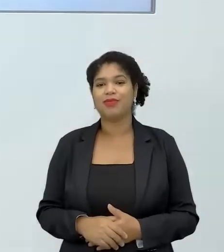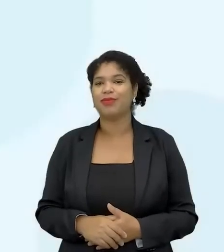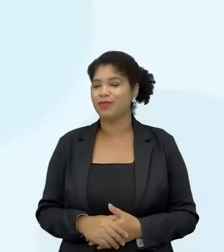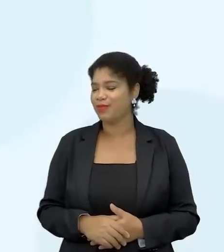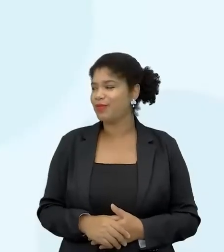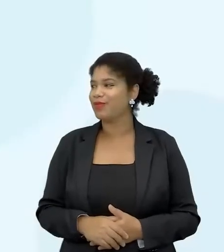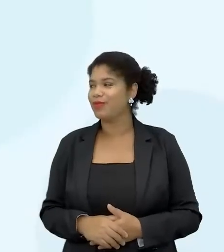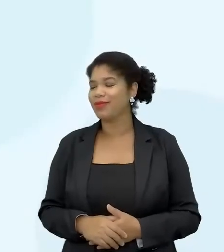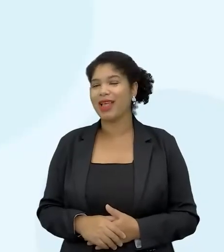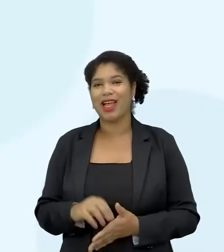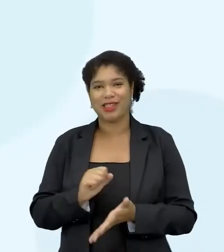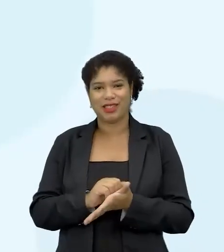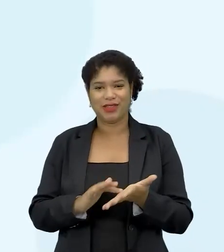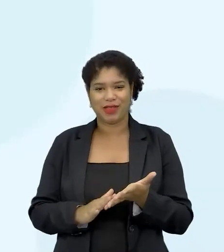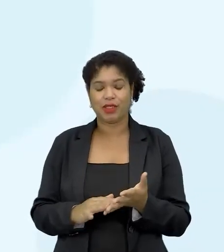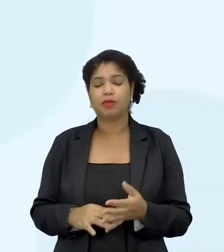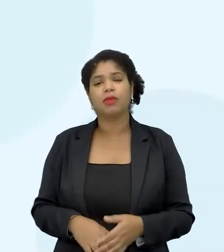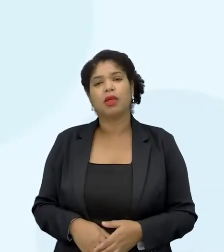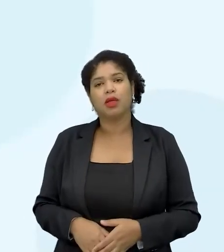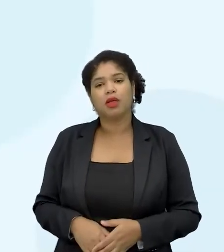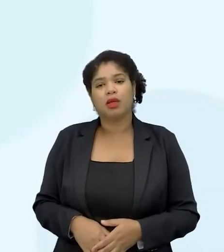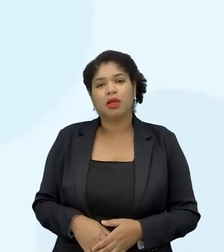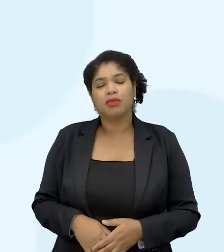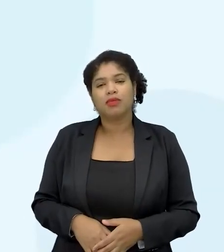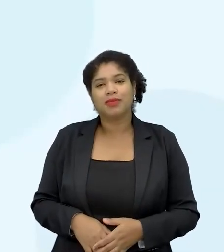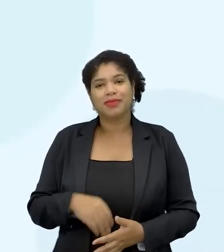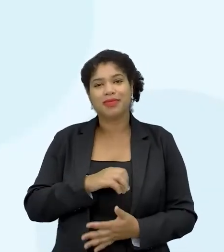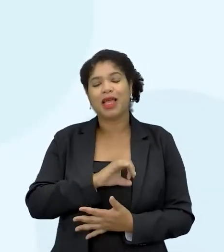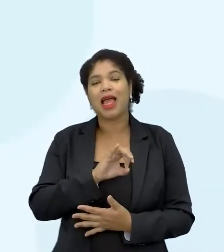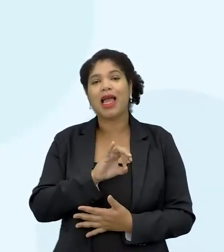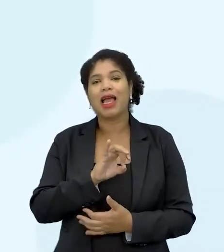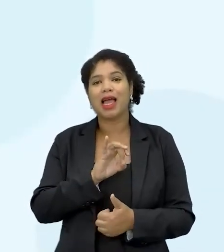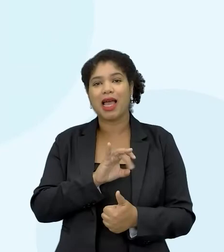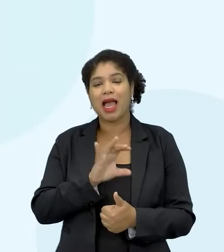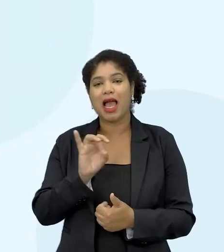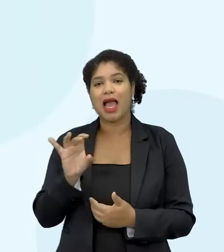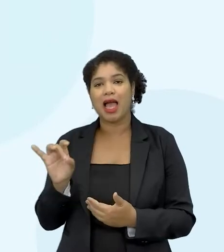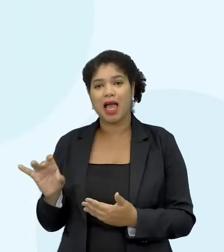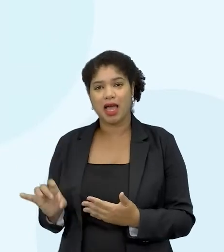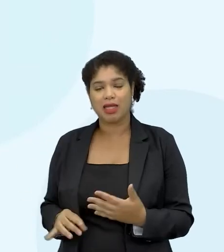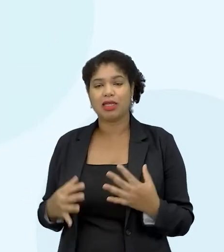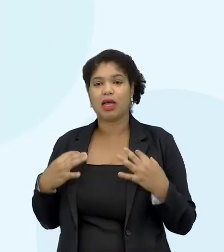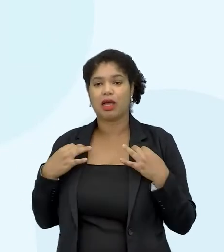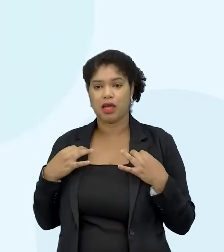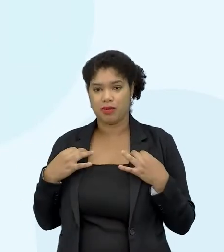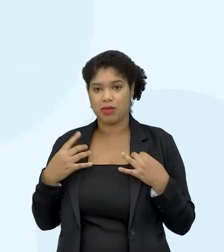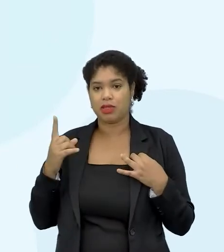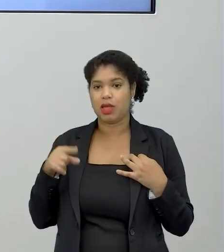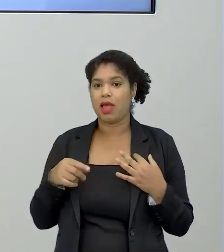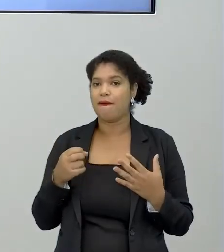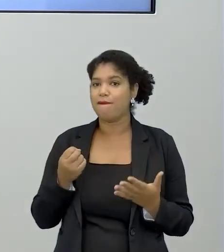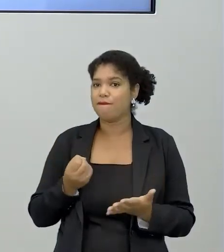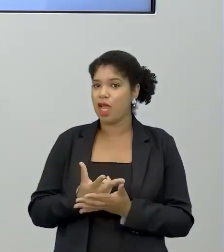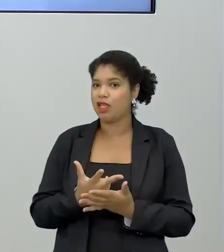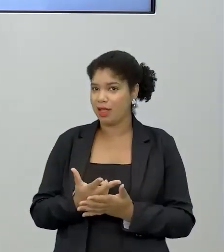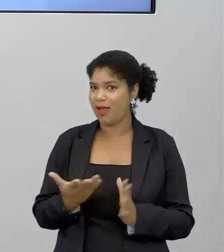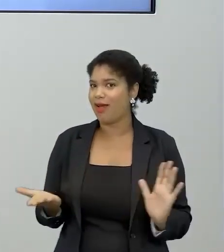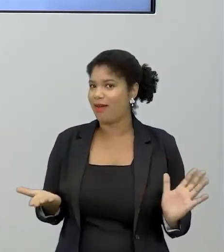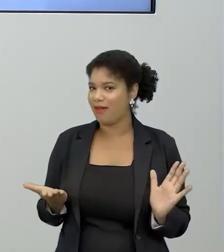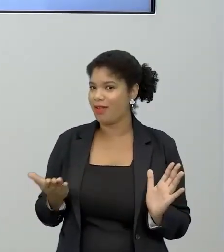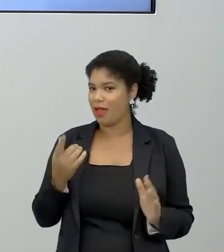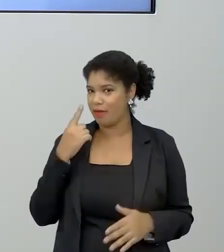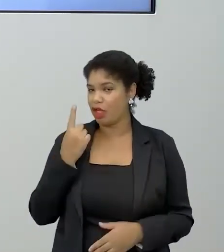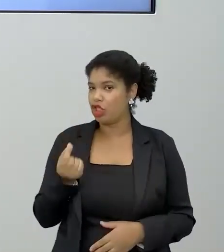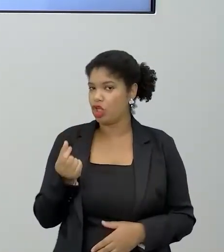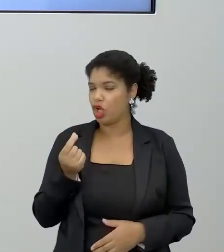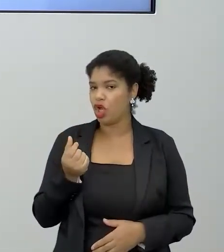ó. Se cada camiseta, esse é um novo conceito, ó. Se cada camiseta é vendida, agora eu tô falando de venda e não de